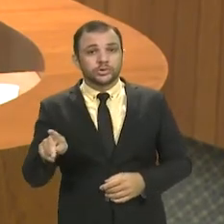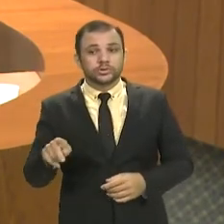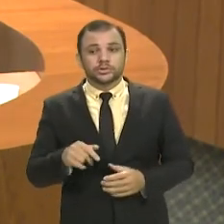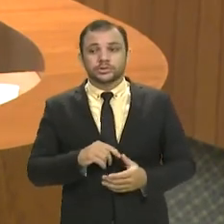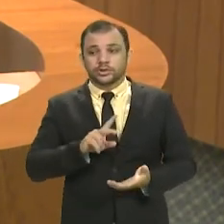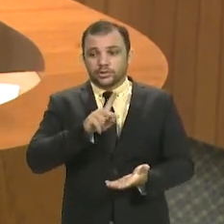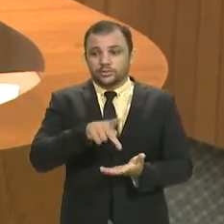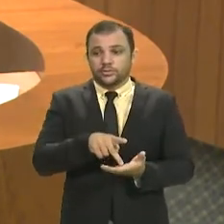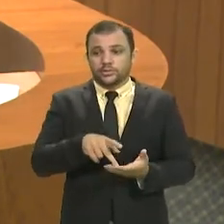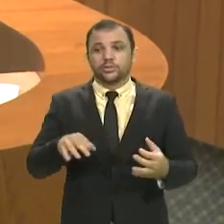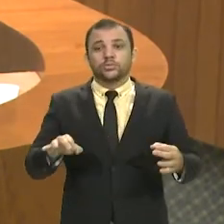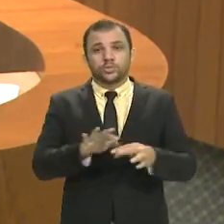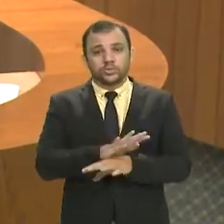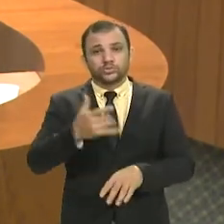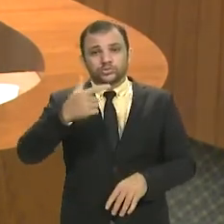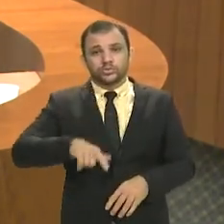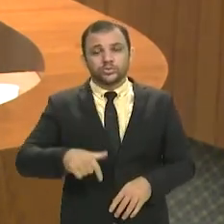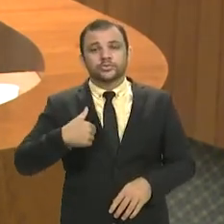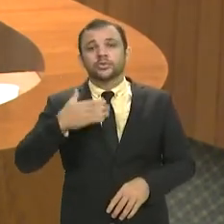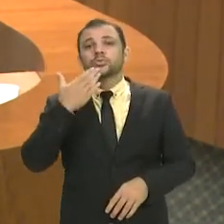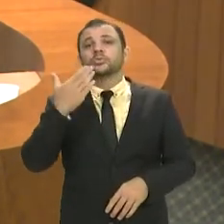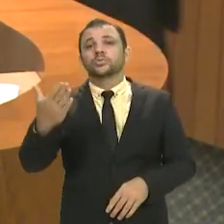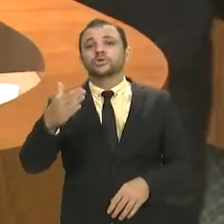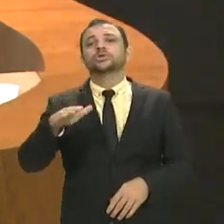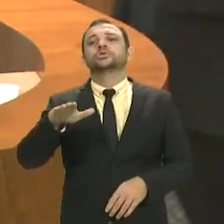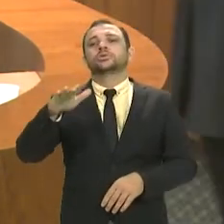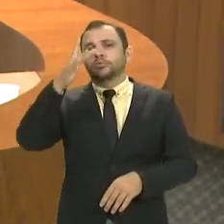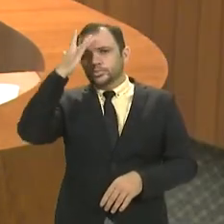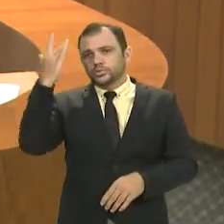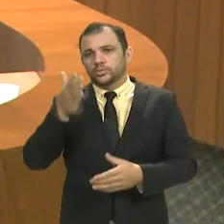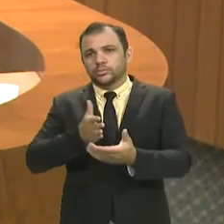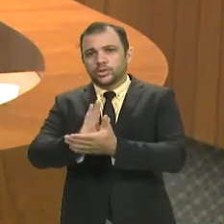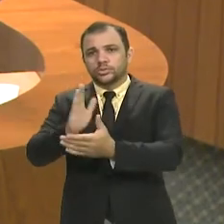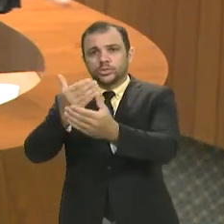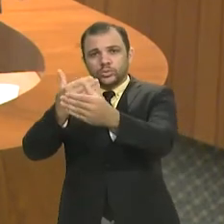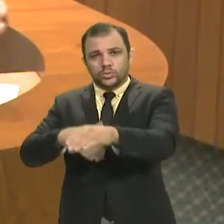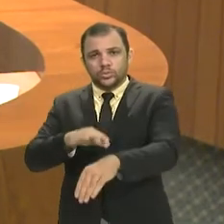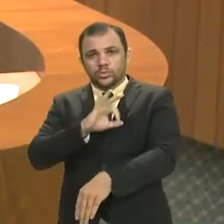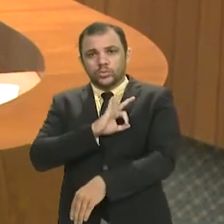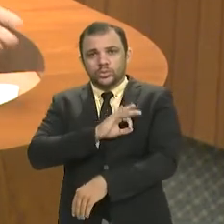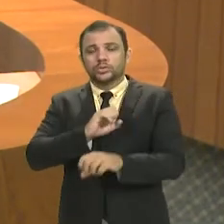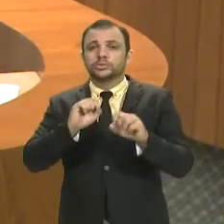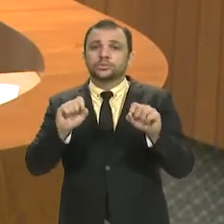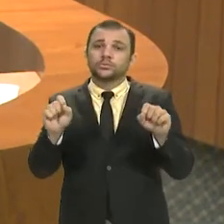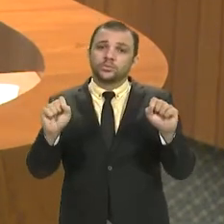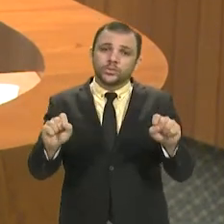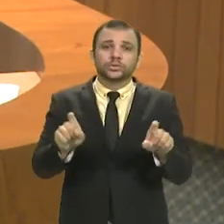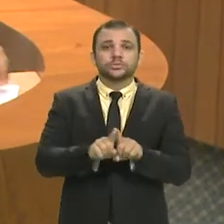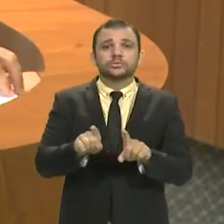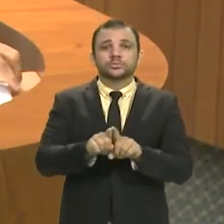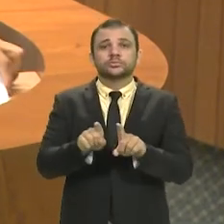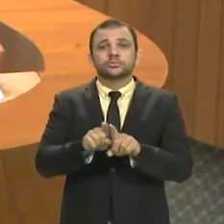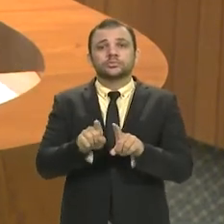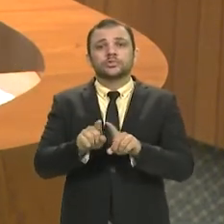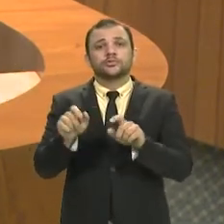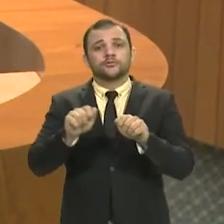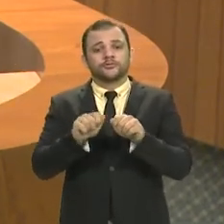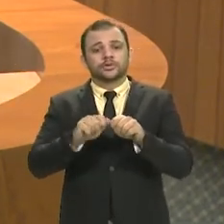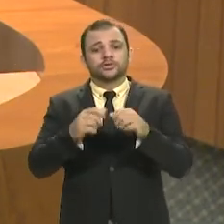verdade, é só mais uma vez solicitar a nomeação dos aprovados e que há a possibilidade também da realização de um